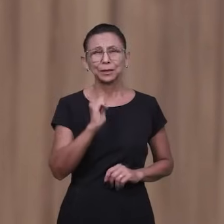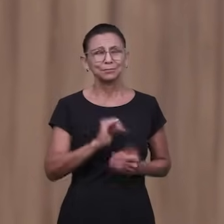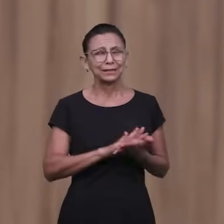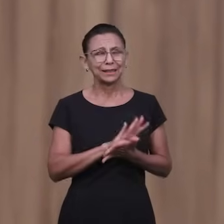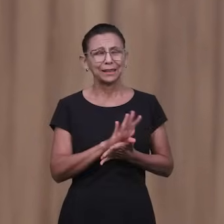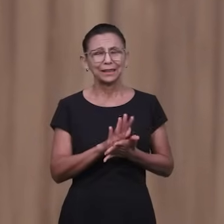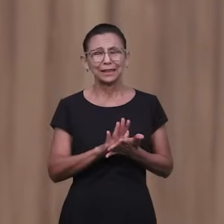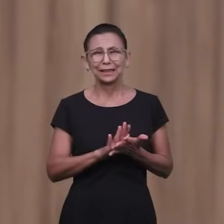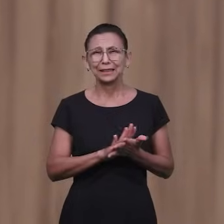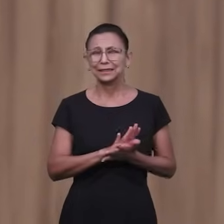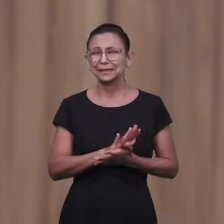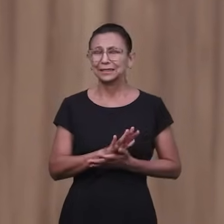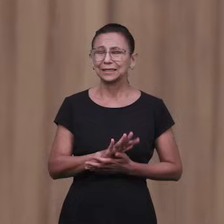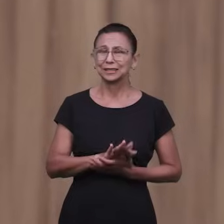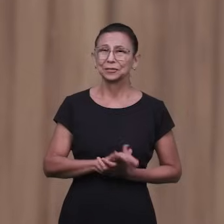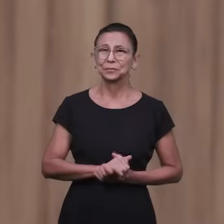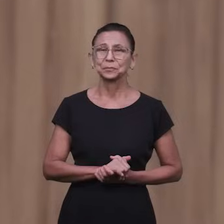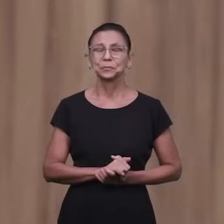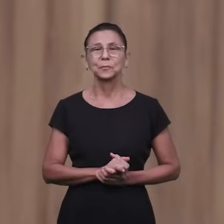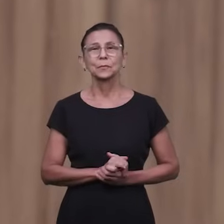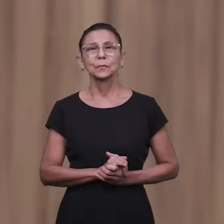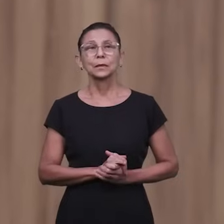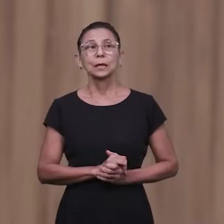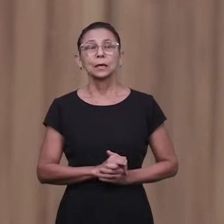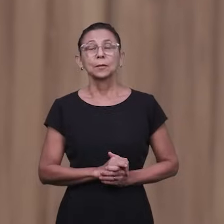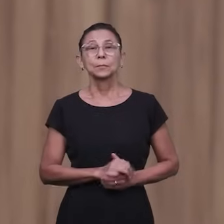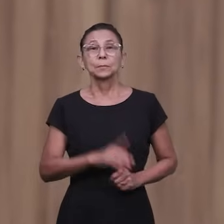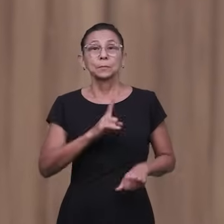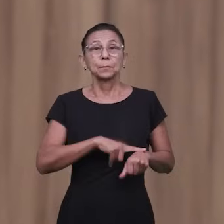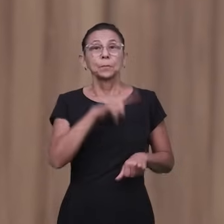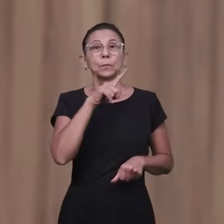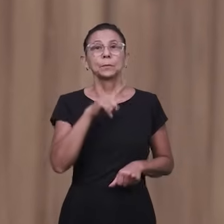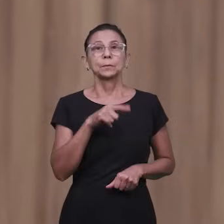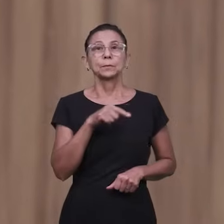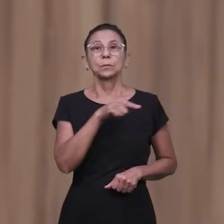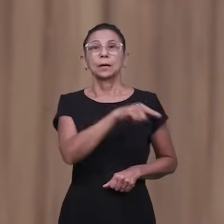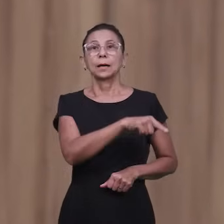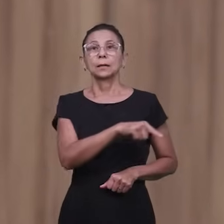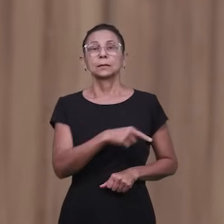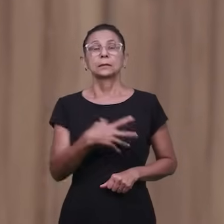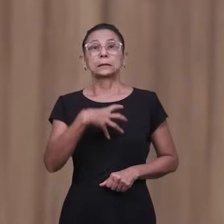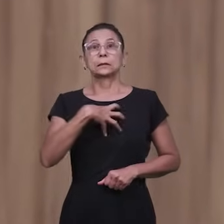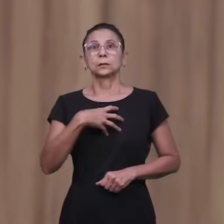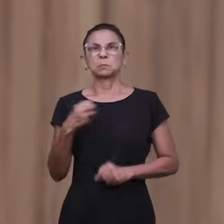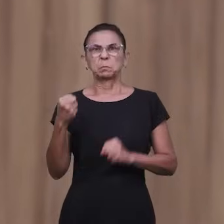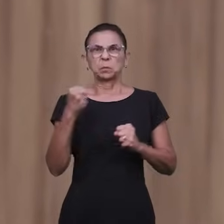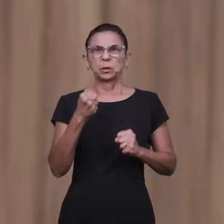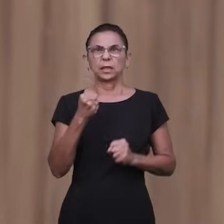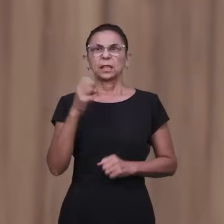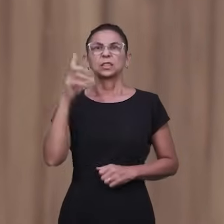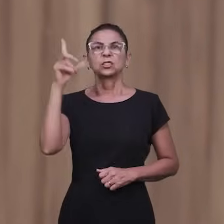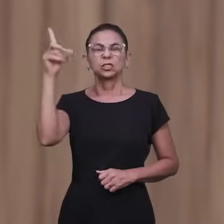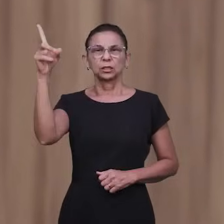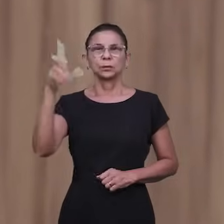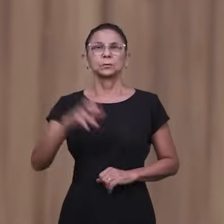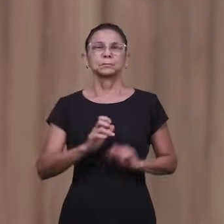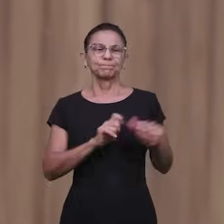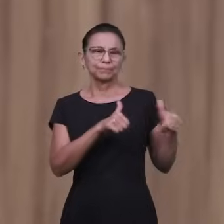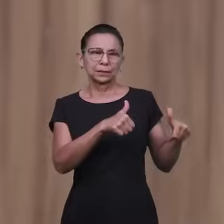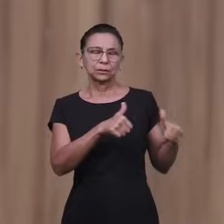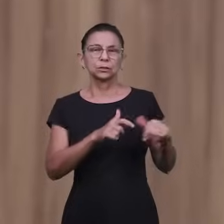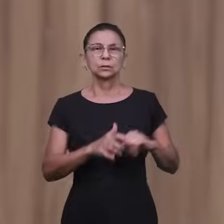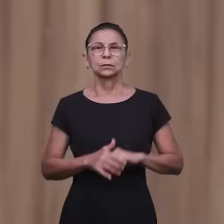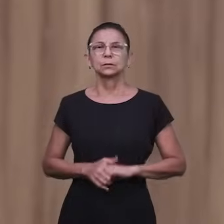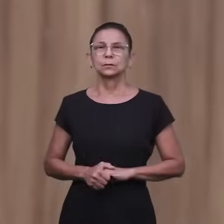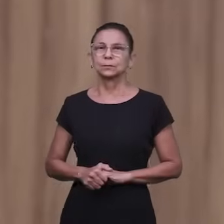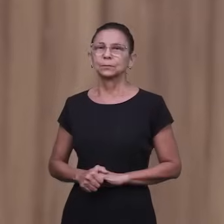dela. Então esse trabalho para nós tem sido assim, muitas experiências maravilhosas para nós.